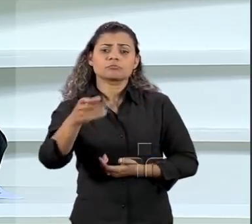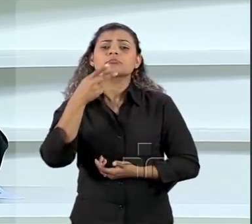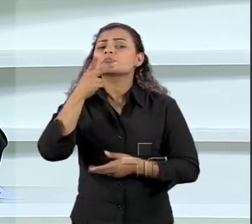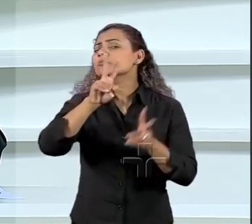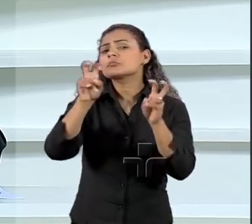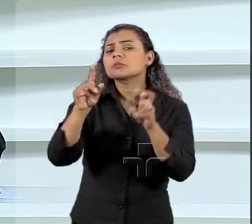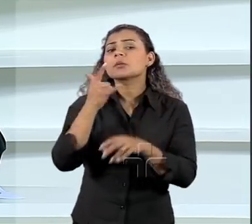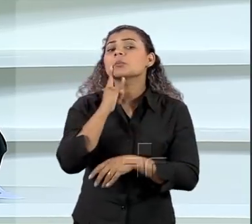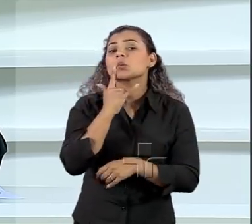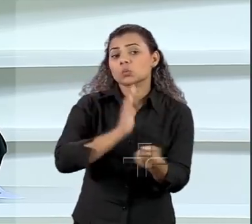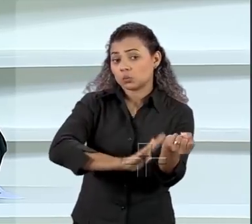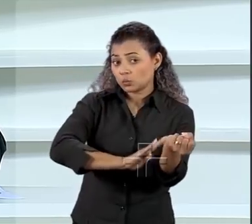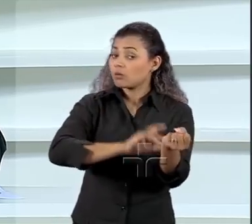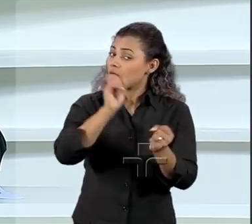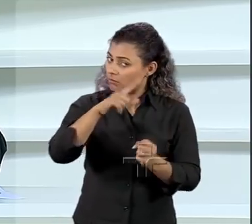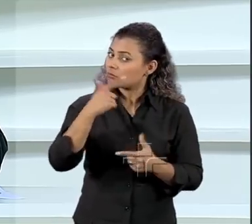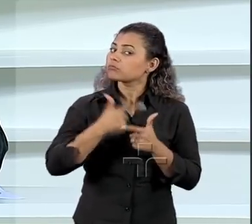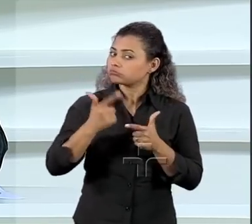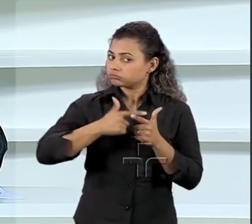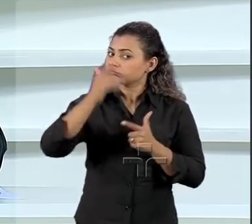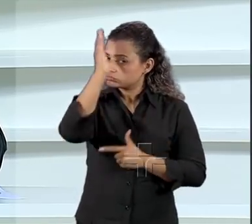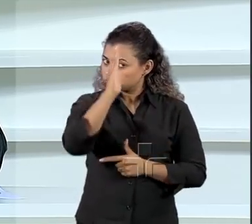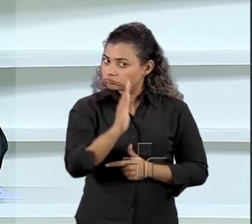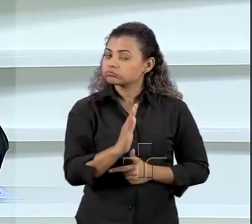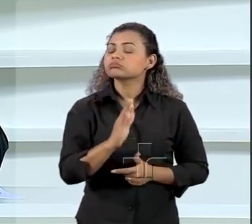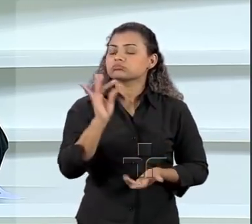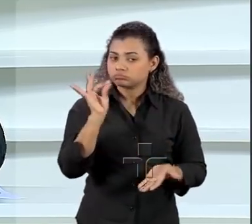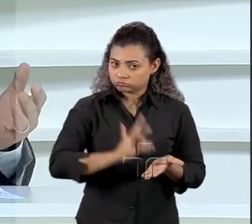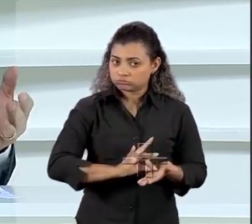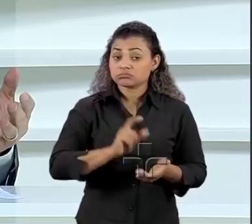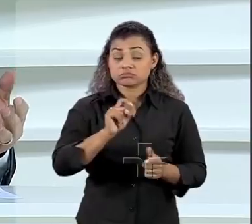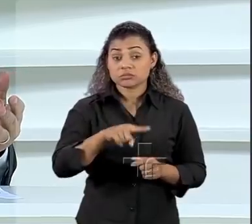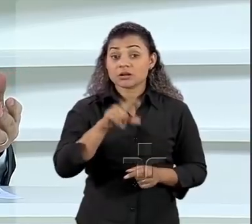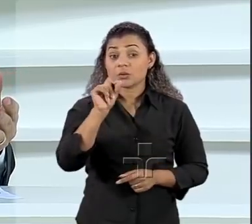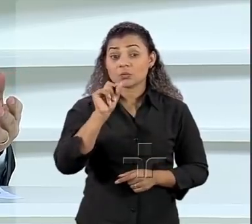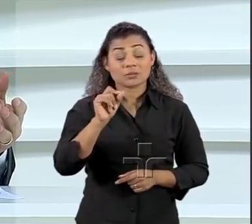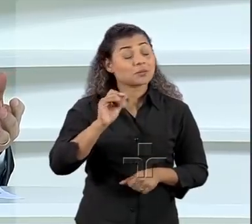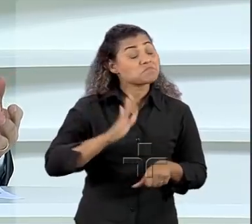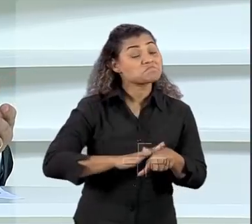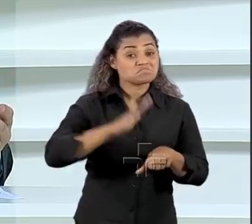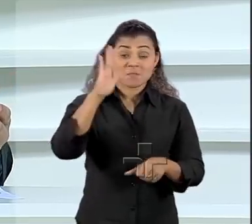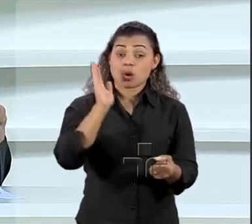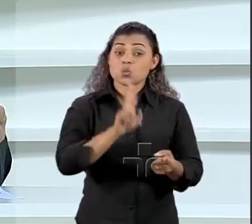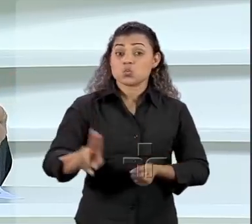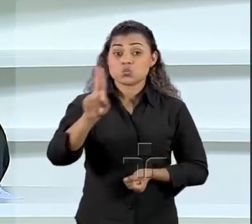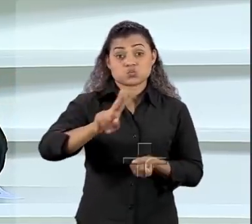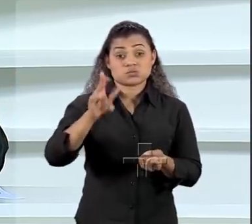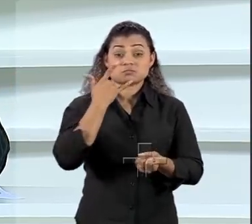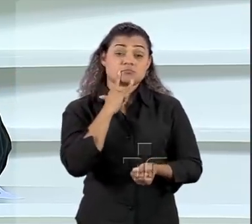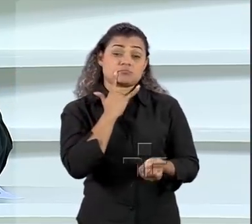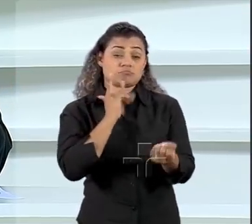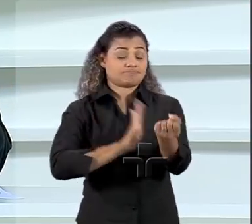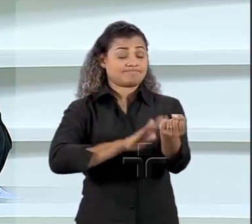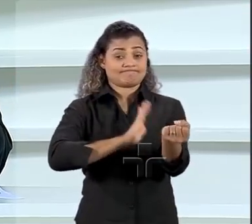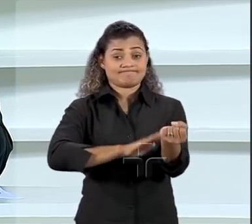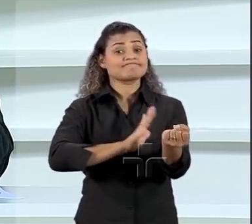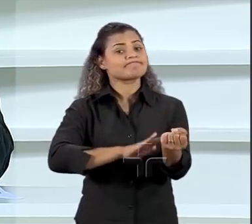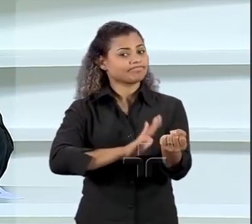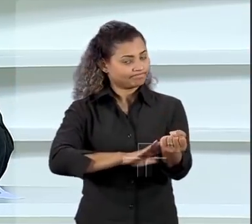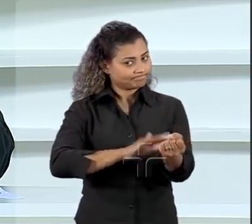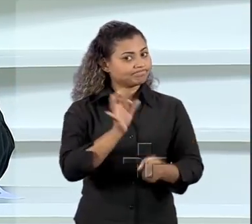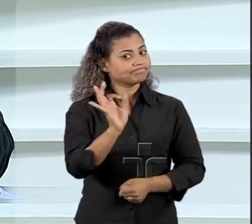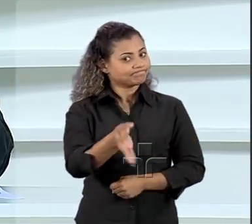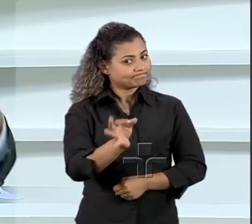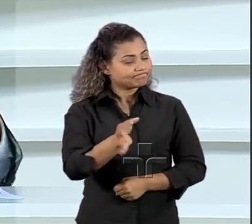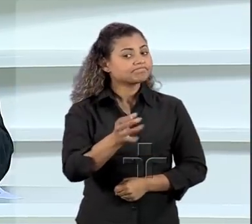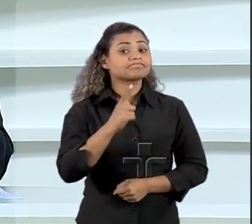questão que é um problema brasileiro. O brasileiro é um dos maiores consumidores de álcool do mundo e é uma das questões